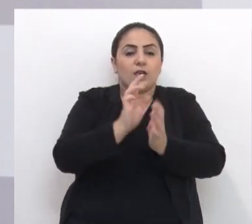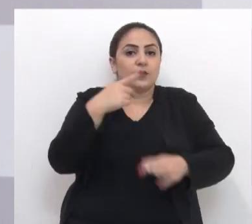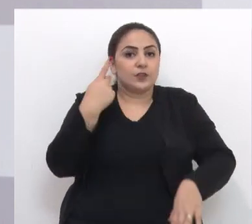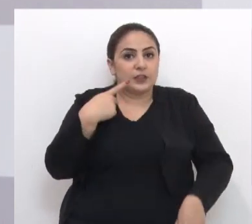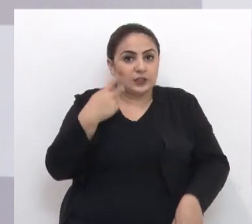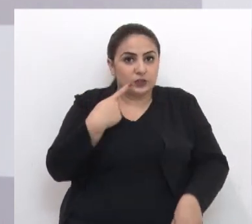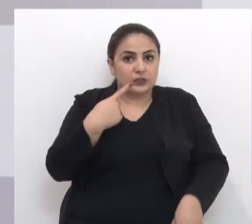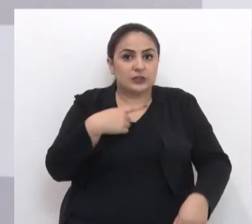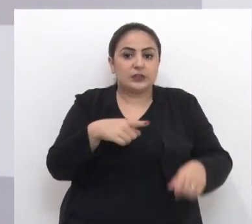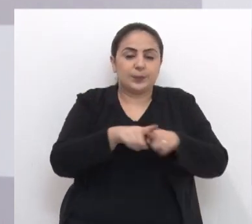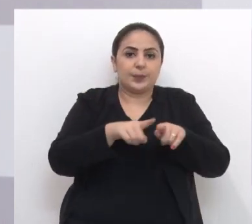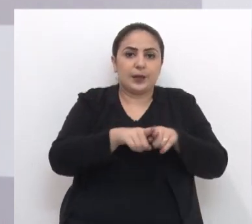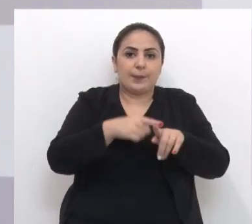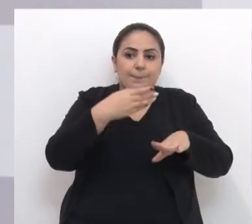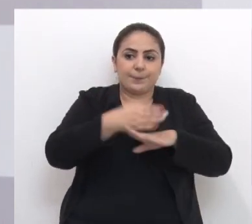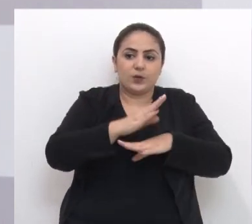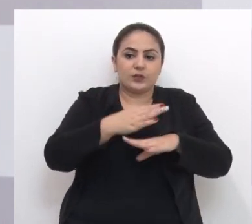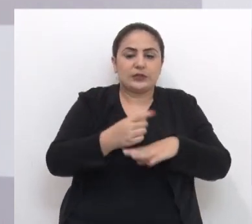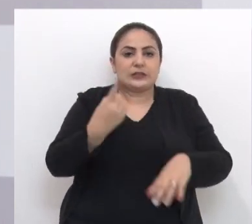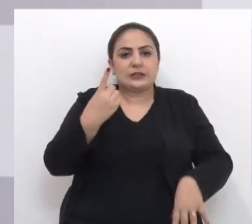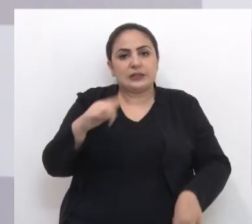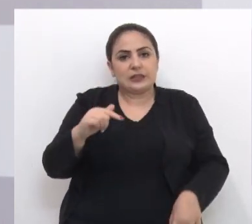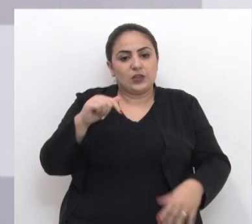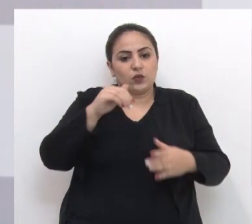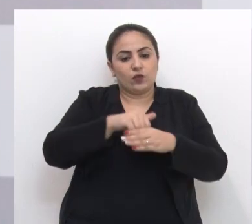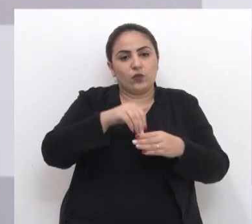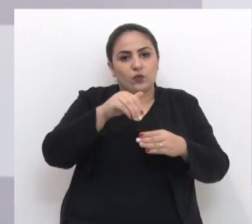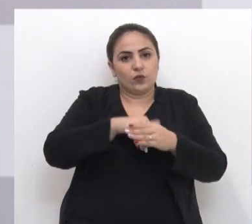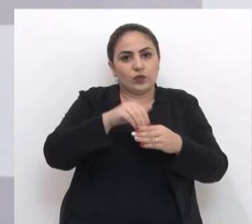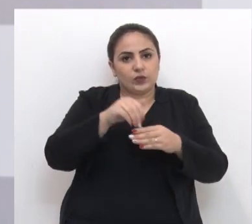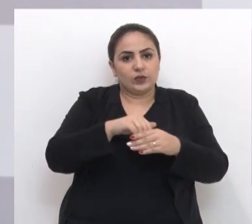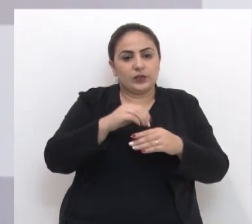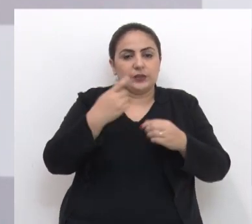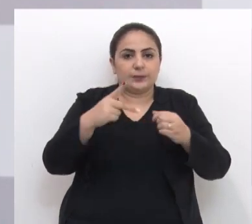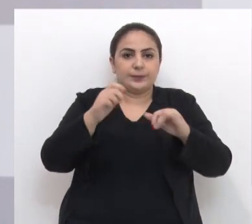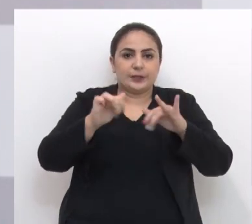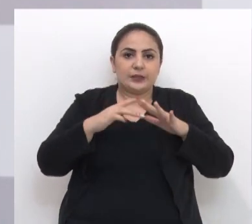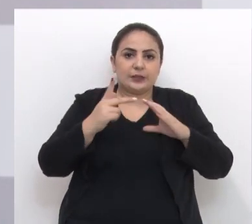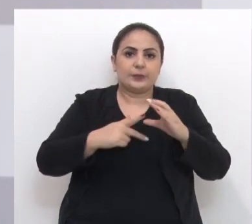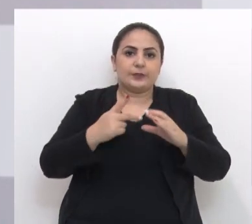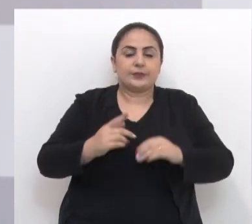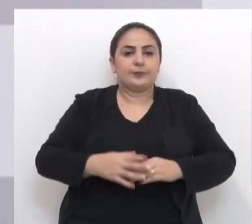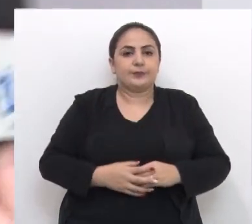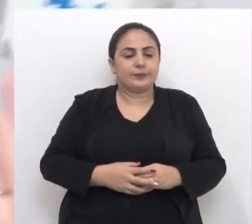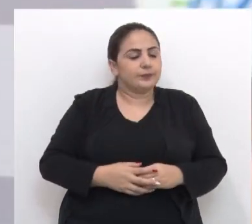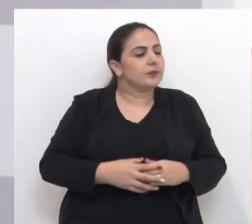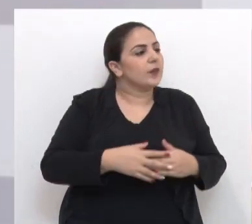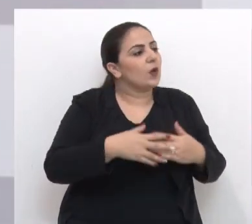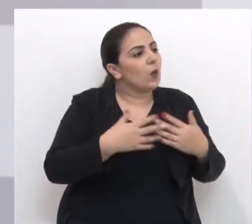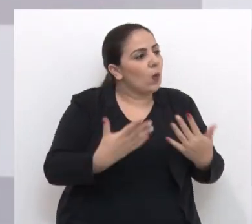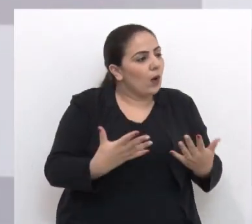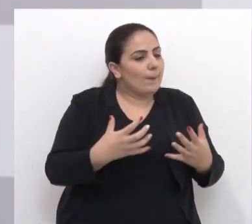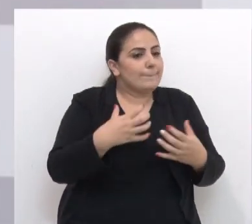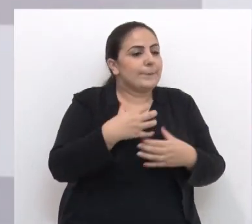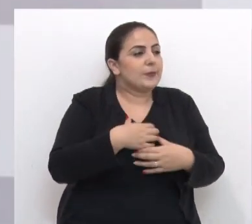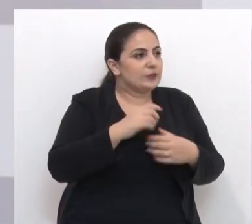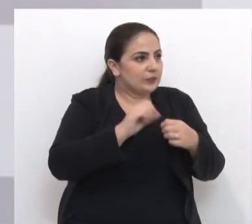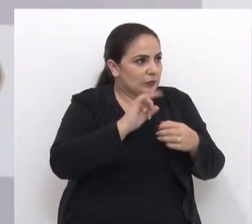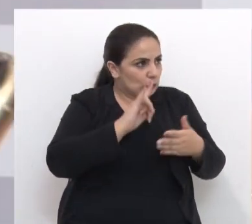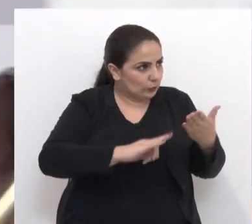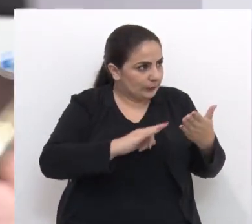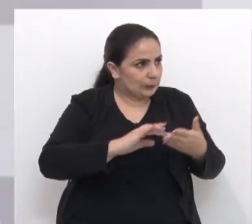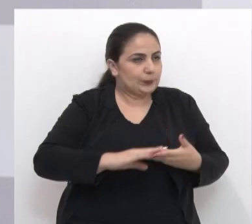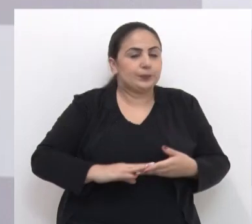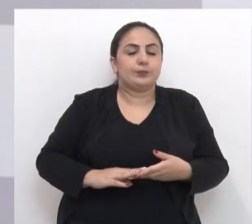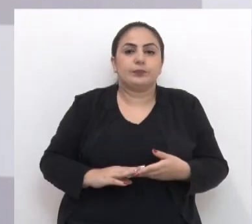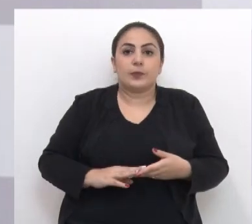colegas vereadores e foi aprovada com 17 votos favoráveis aqui no plenário da Câmara. Qual é o efeito, então, desse documento